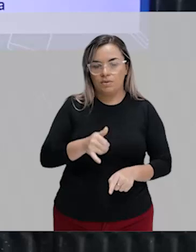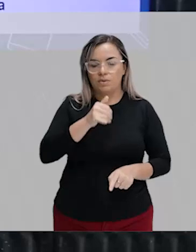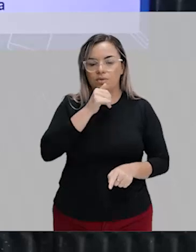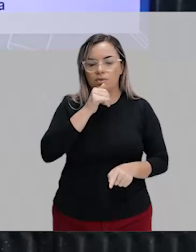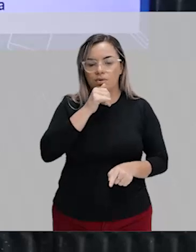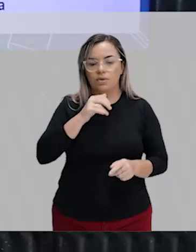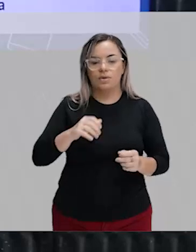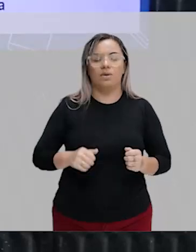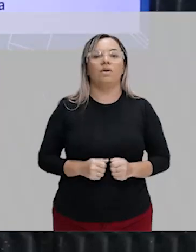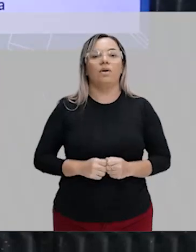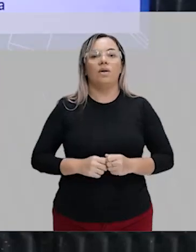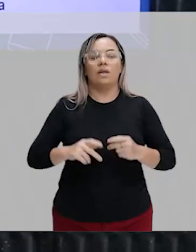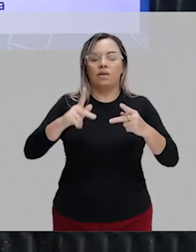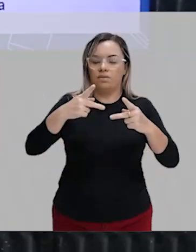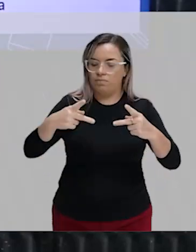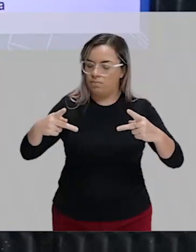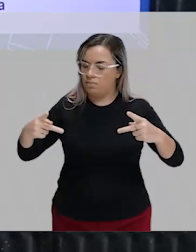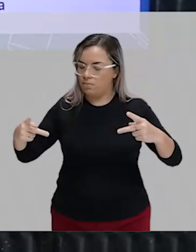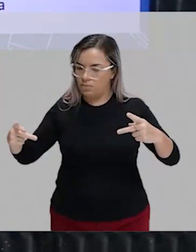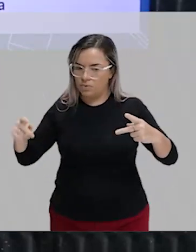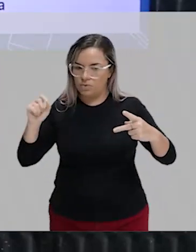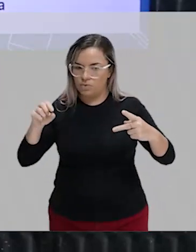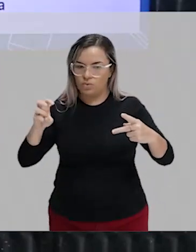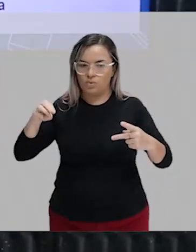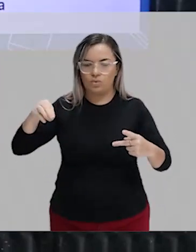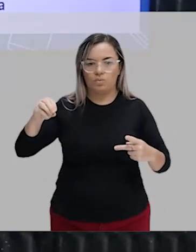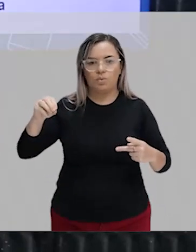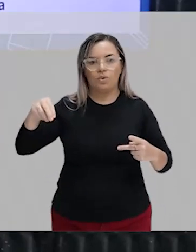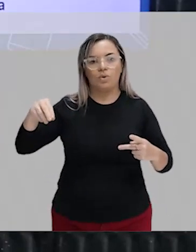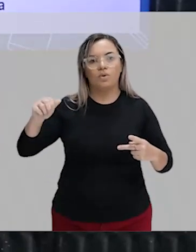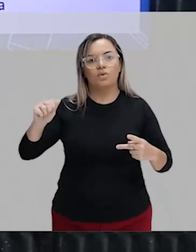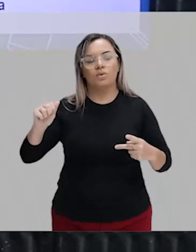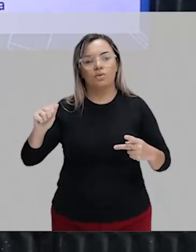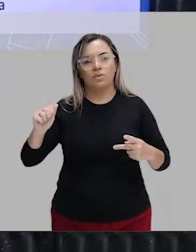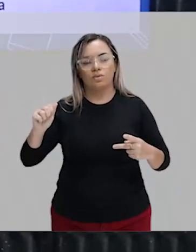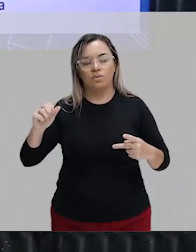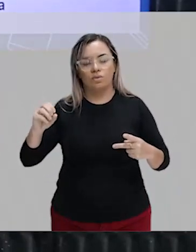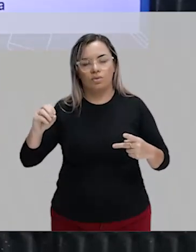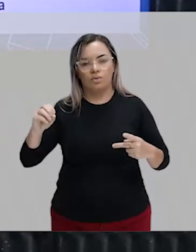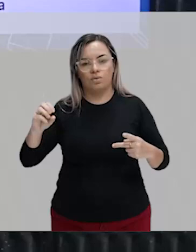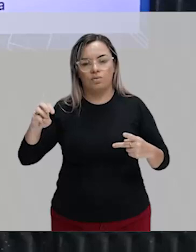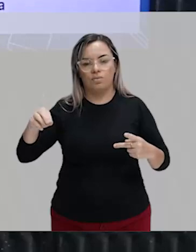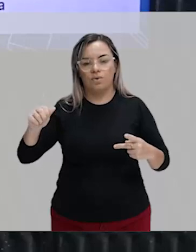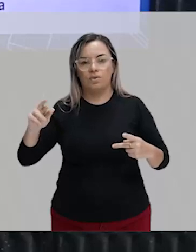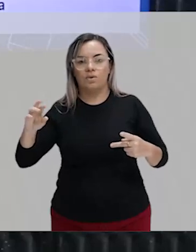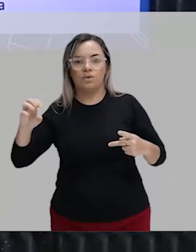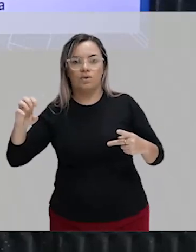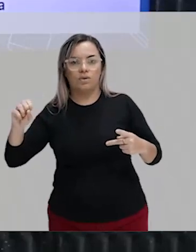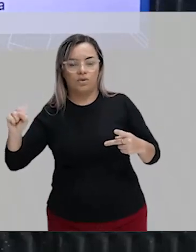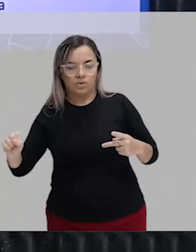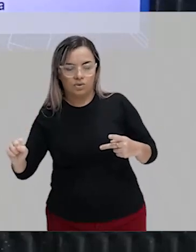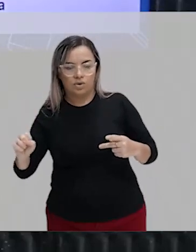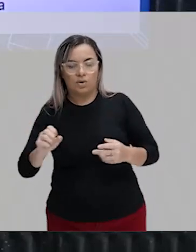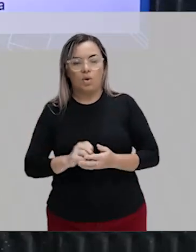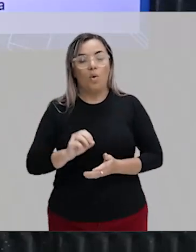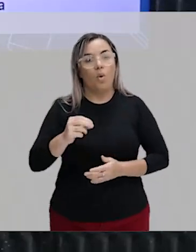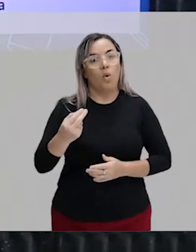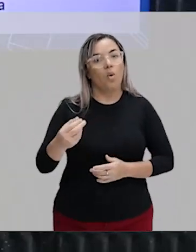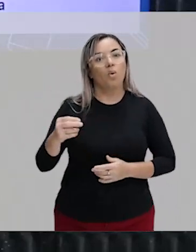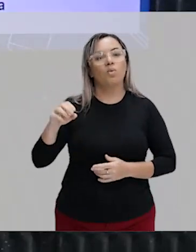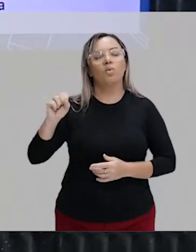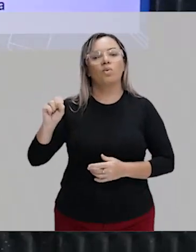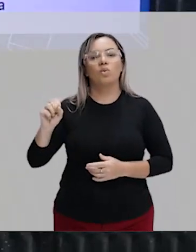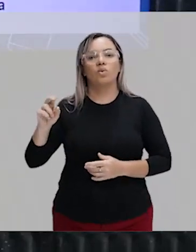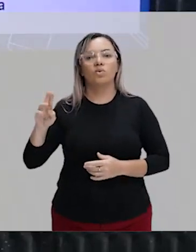proteínas. Então, os monômeros ou subunidades que formam as proteínas